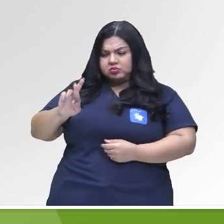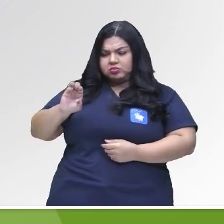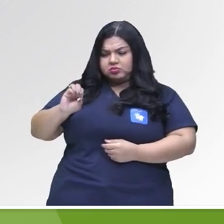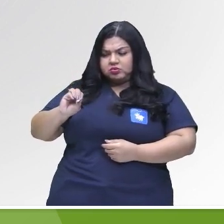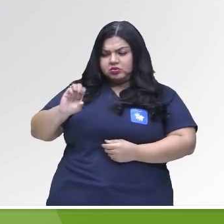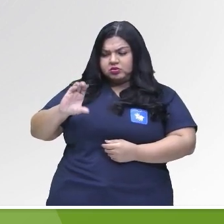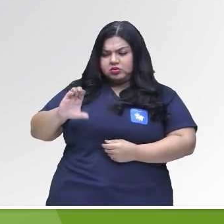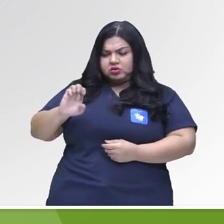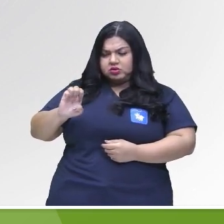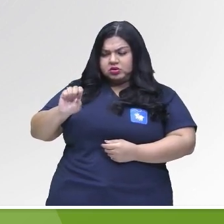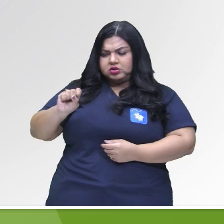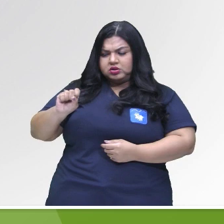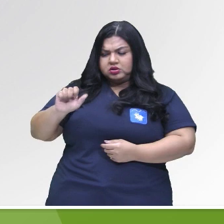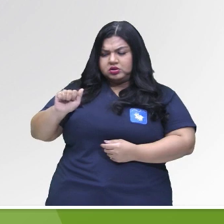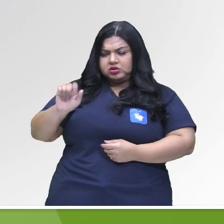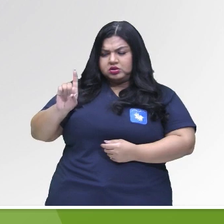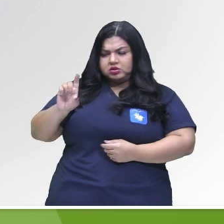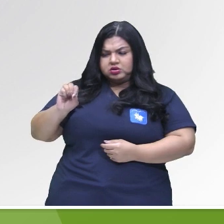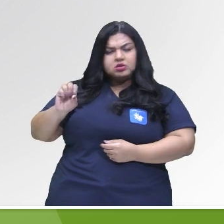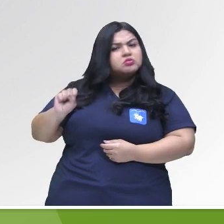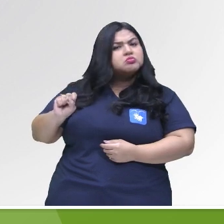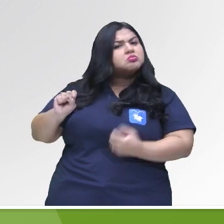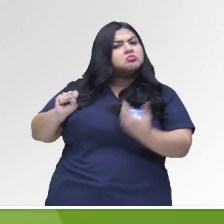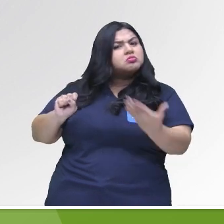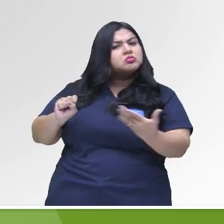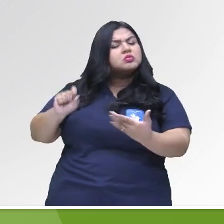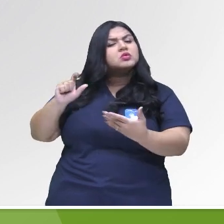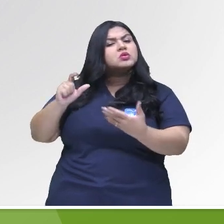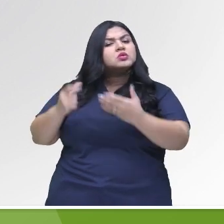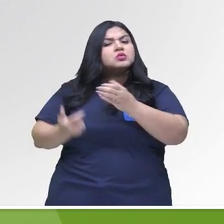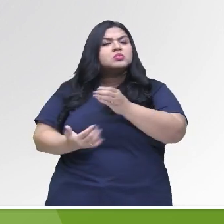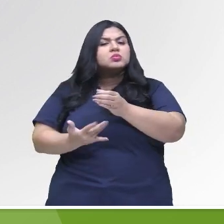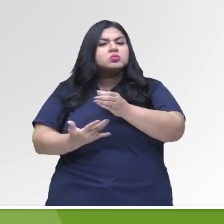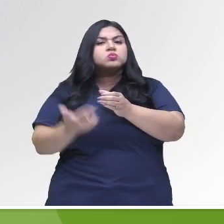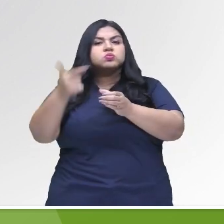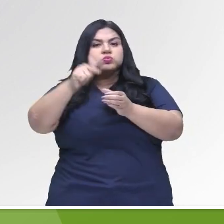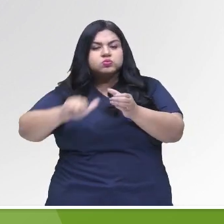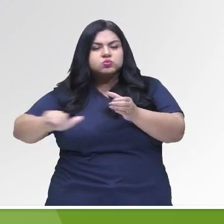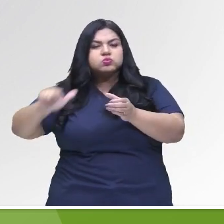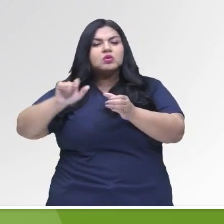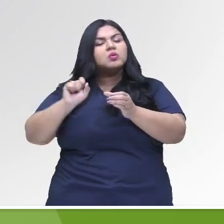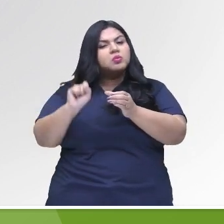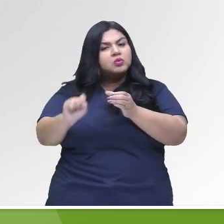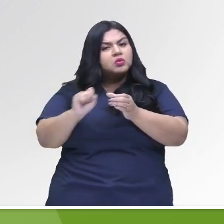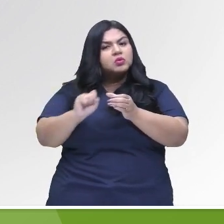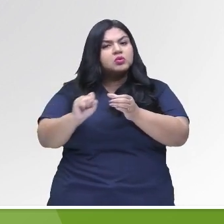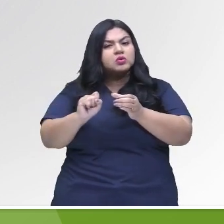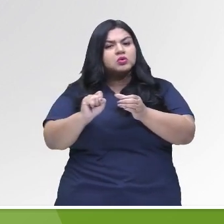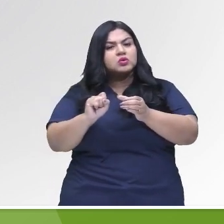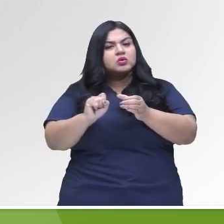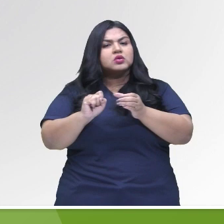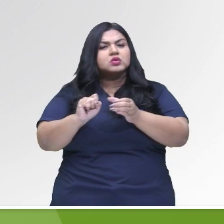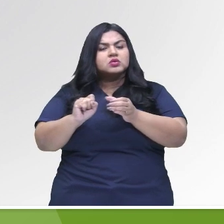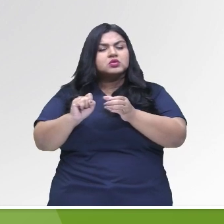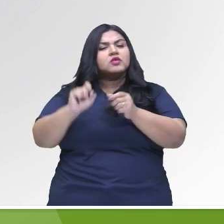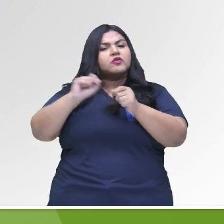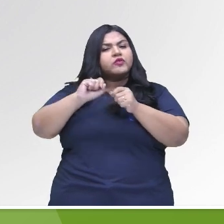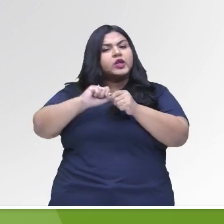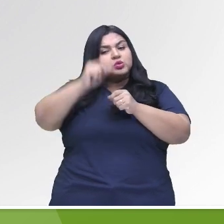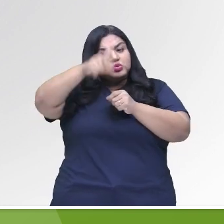termoplásticos. Reprocessados quando aquecidos novamente, podendo ser